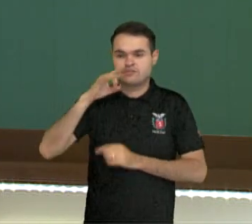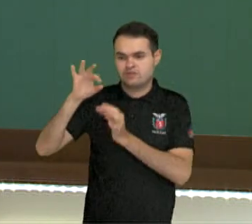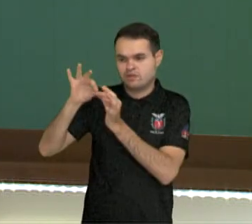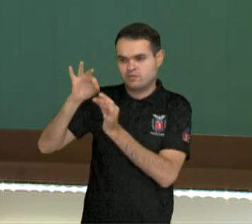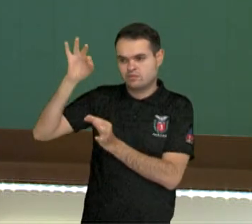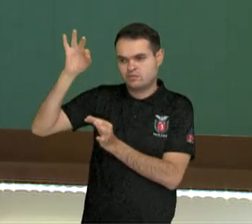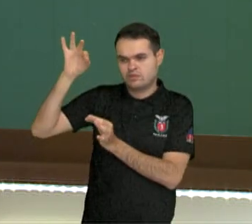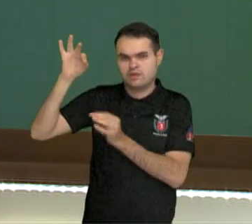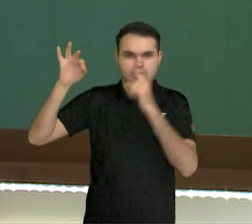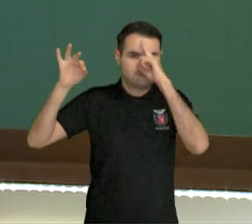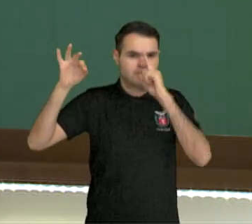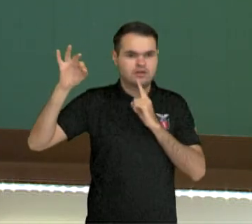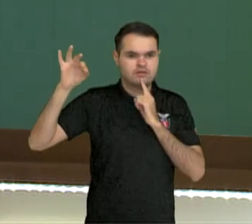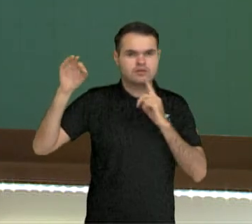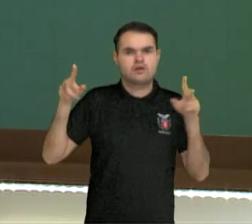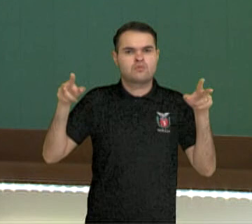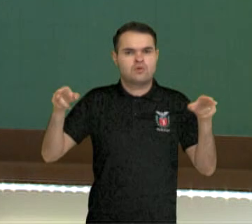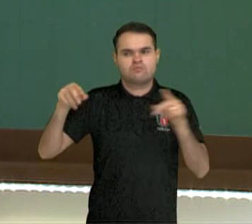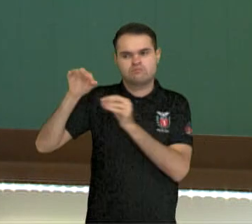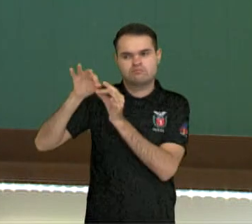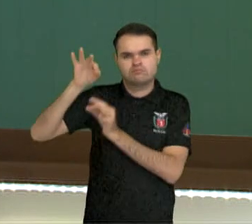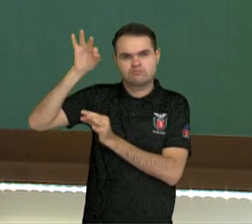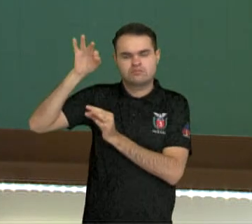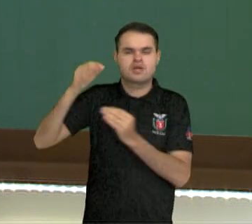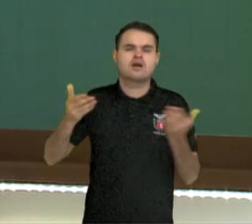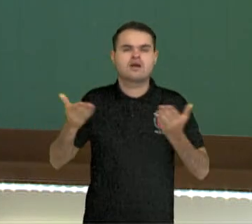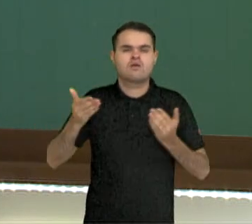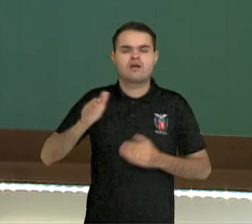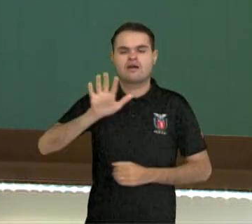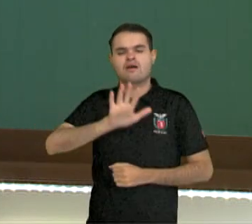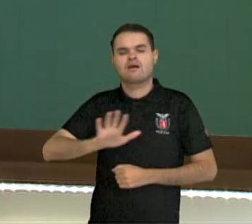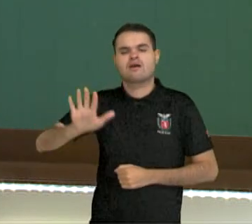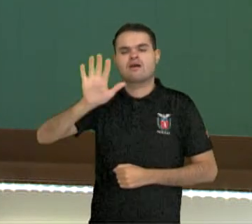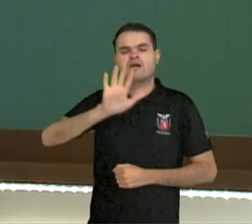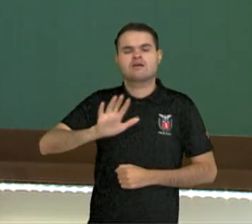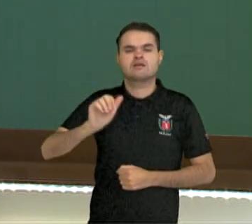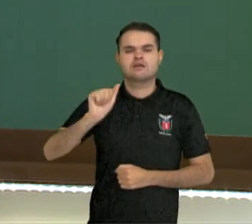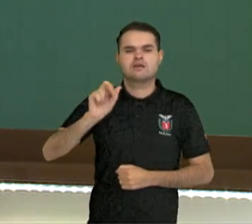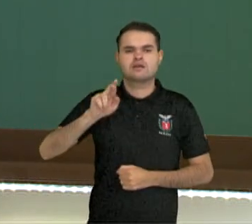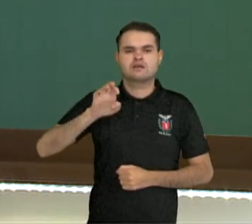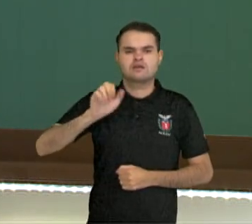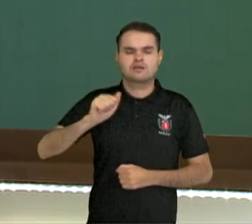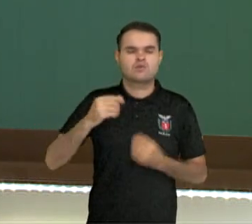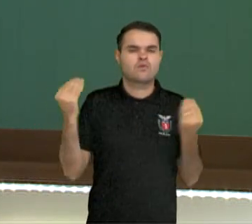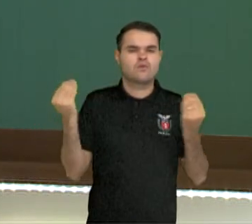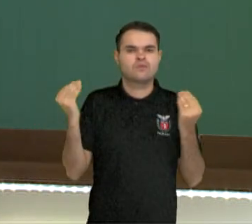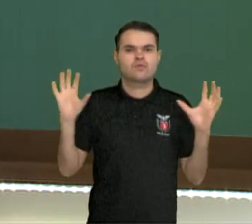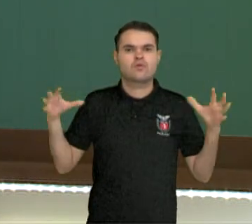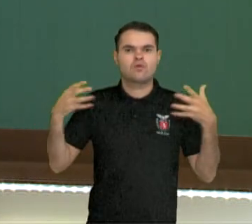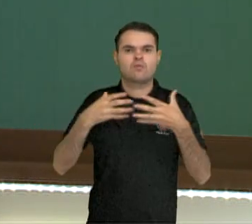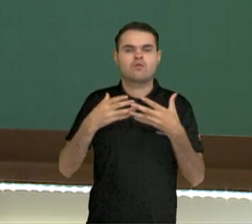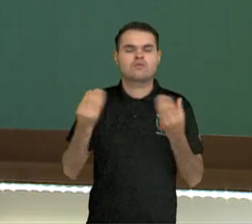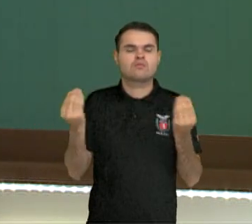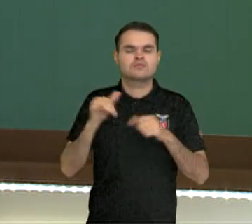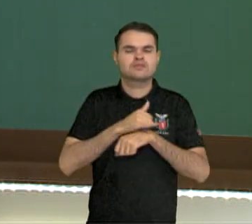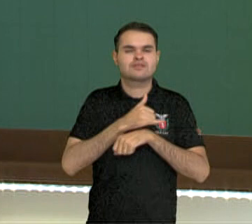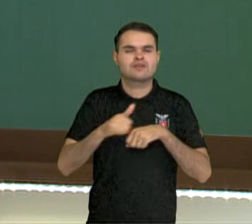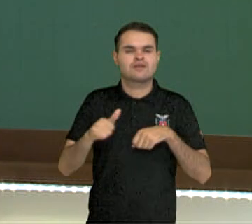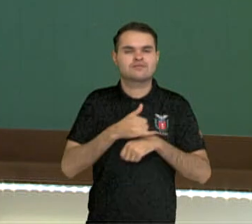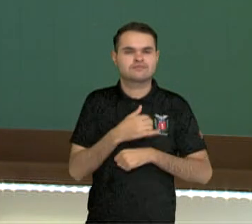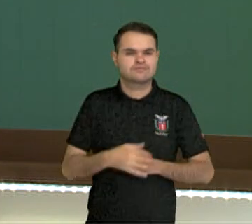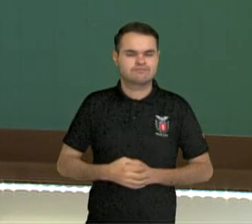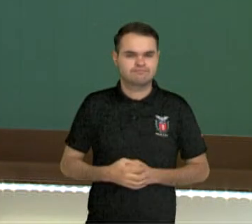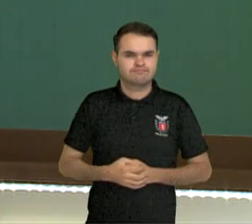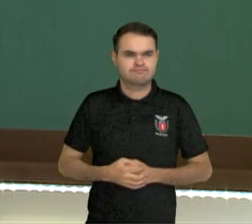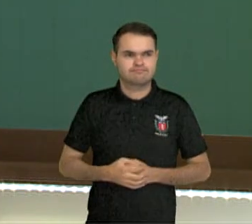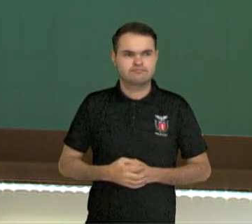E a minha pergunta é sobre a área. Como é que eu determino a área desse grupo todo aí, hein? Qual estratégia a gente usa?